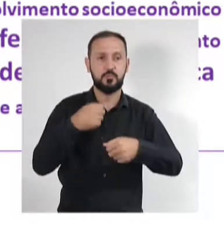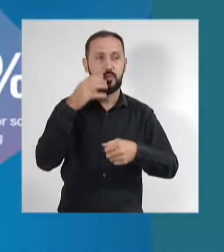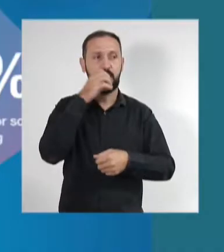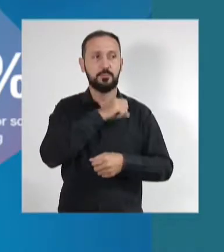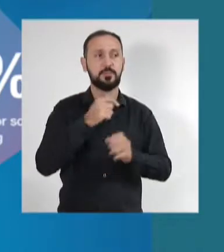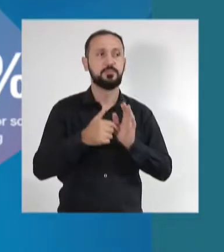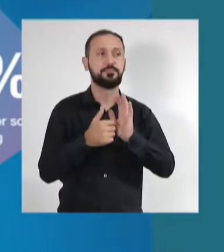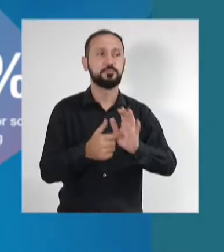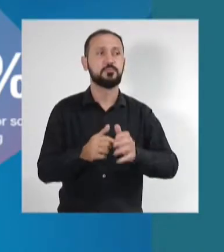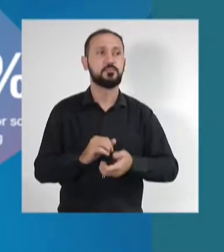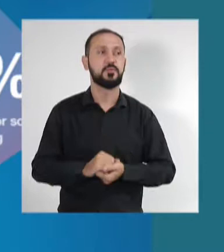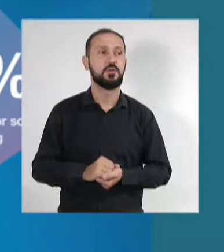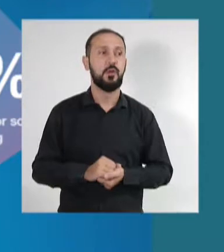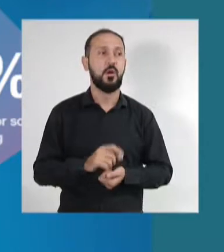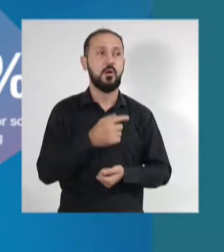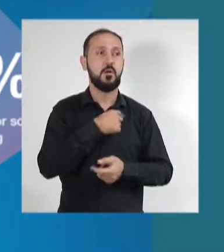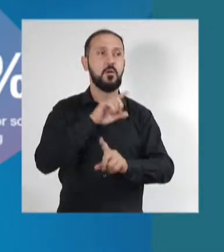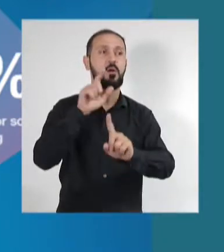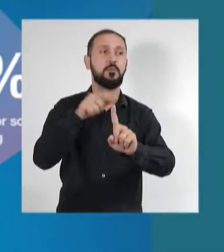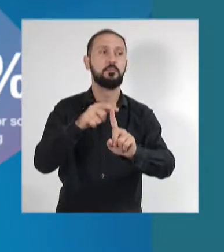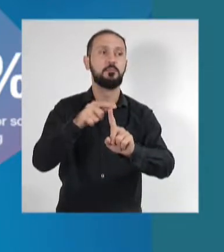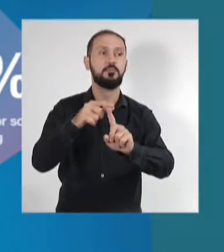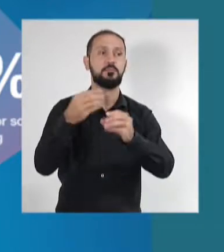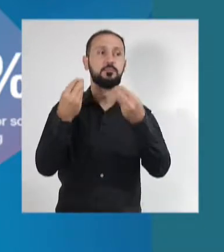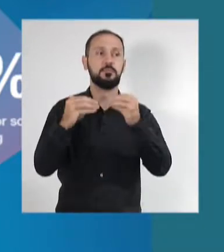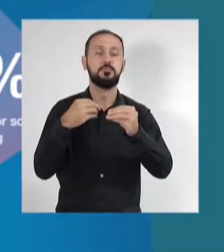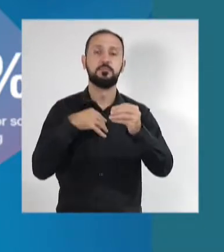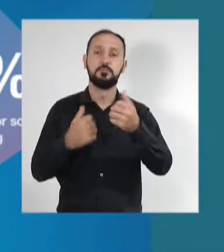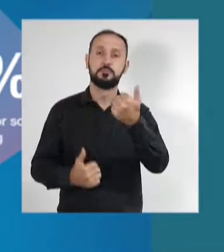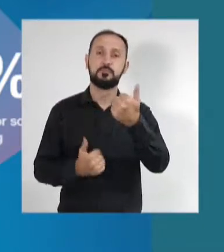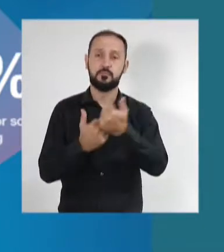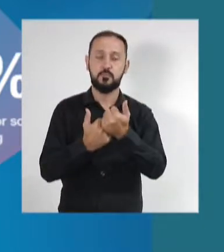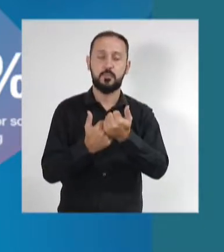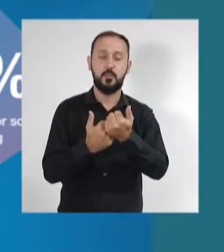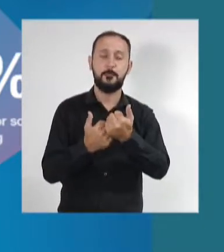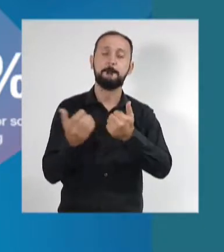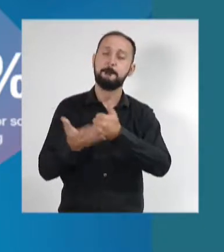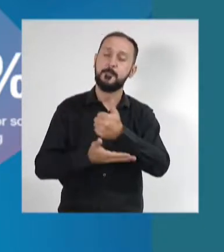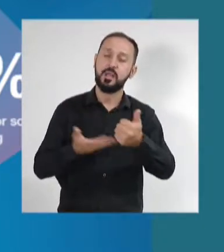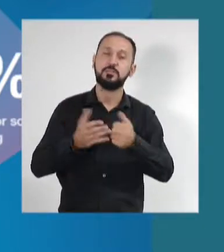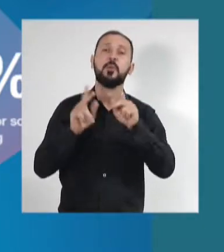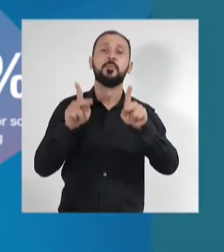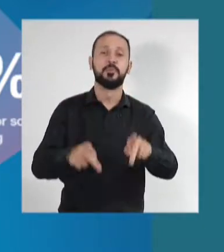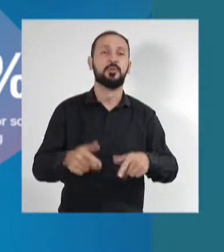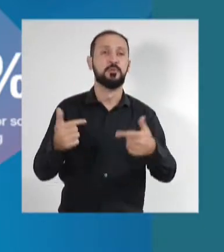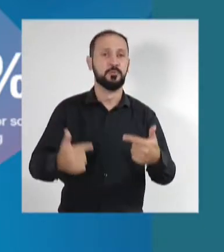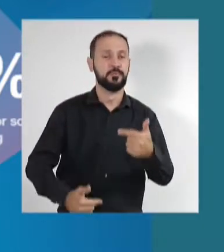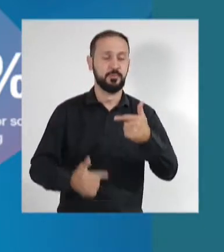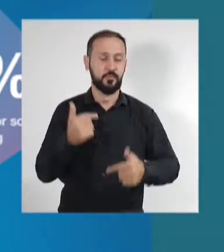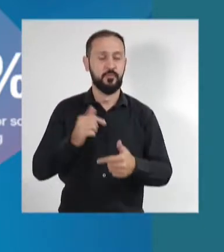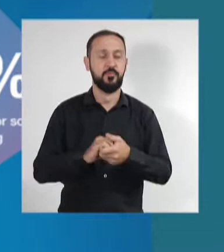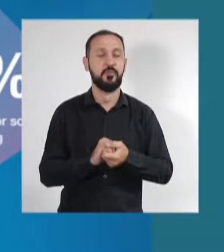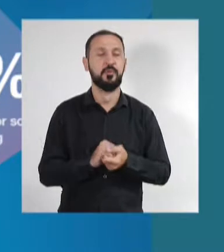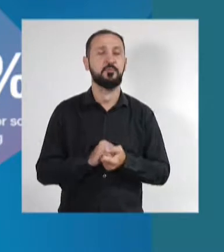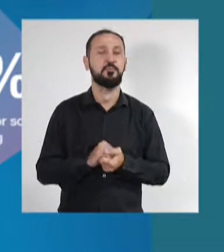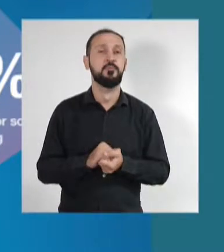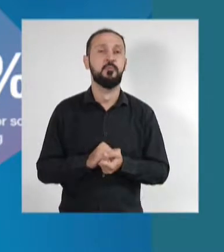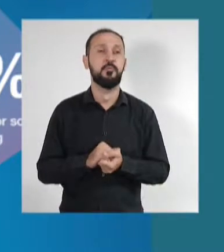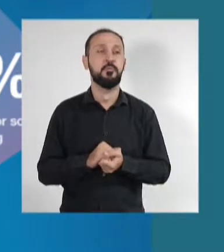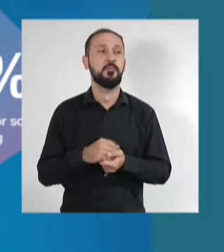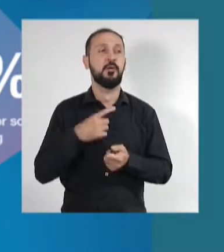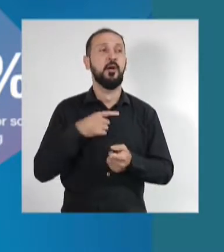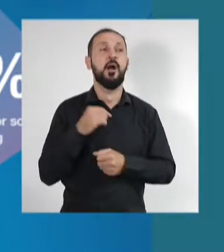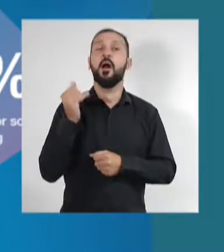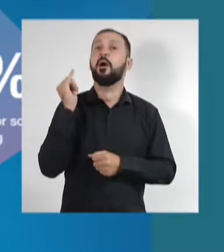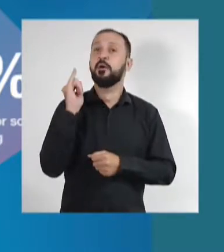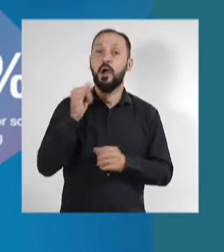para a gente não... E aqui é nossos objetivos, que eu enumerei no início, que é subsidiar políticas públicas. A gente percebe que o contexto de fluxo